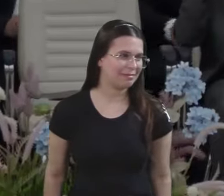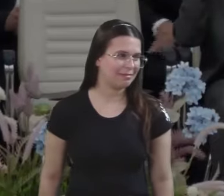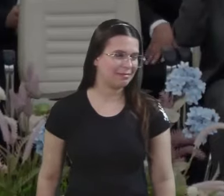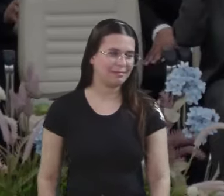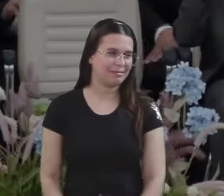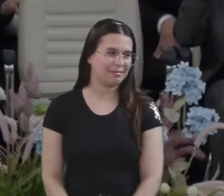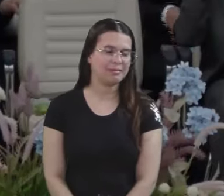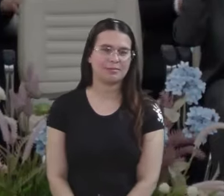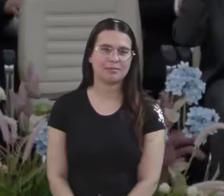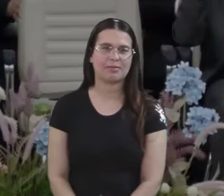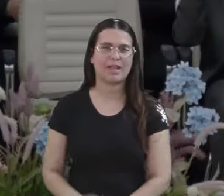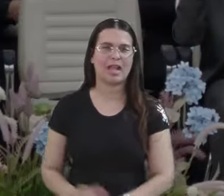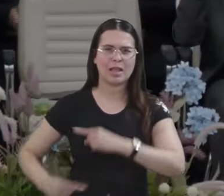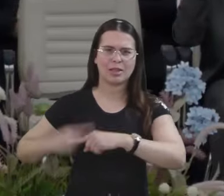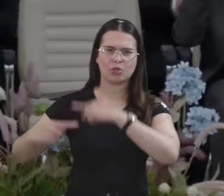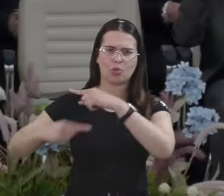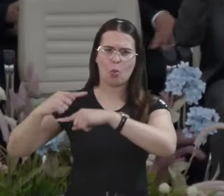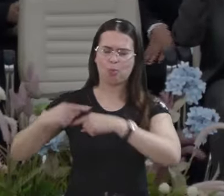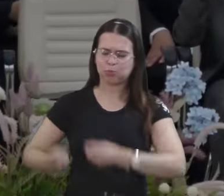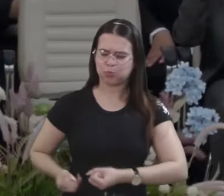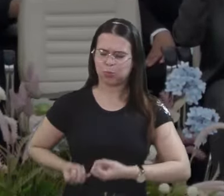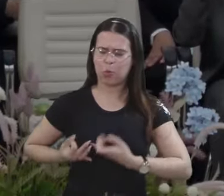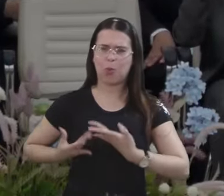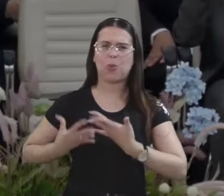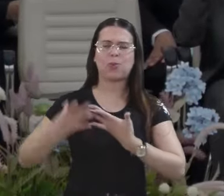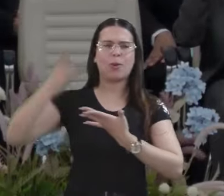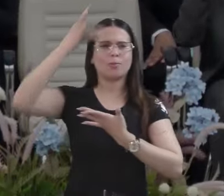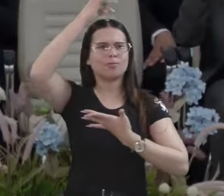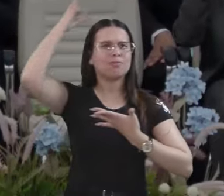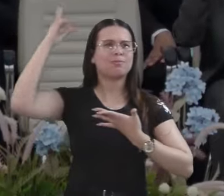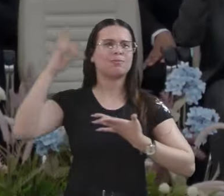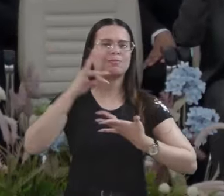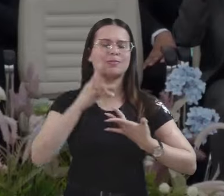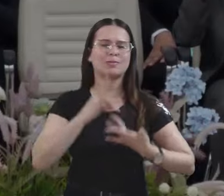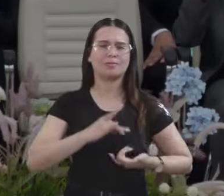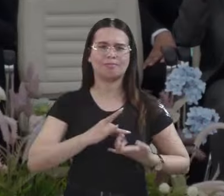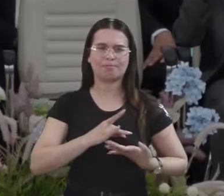Esta é a geração incendiada pelo Espírito Santo.